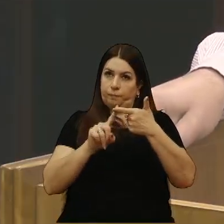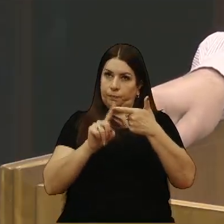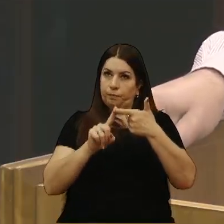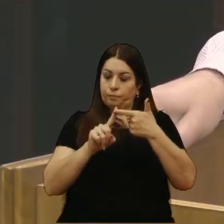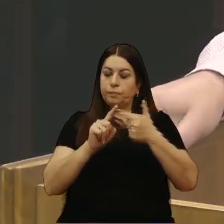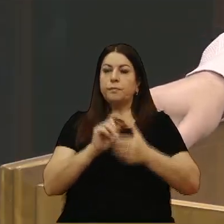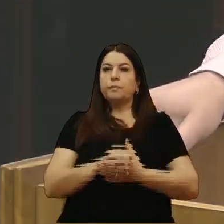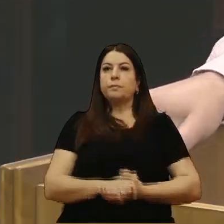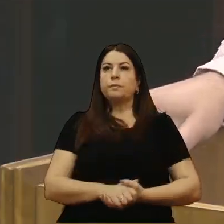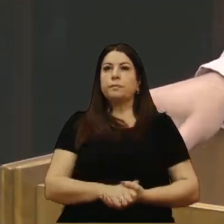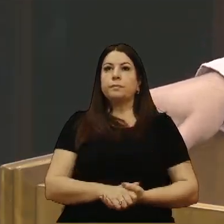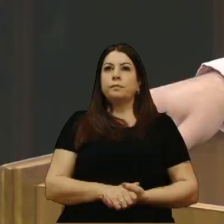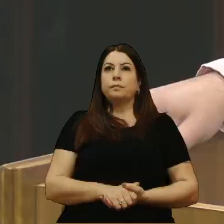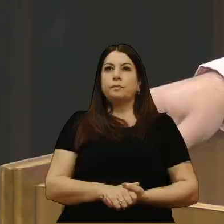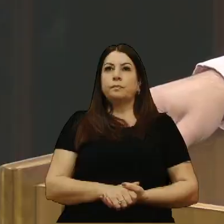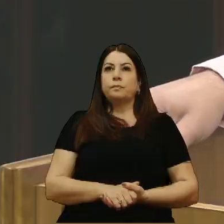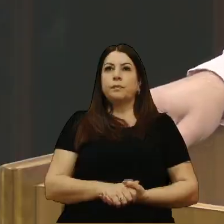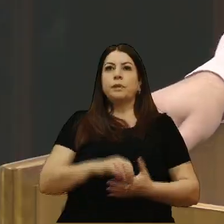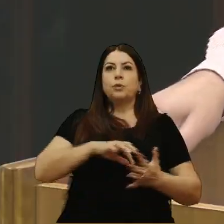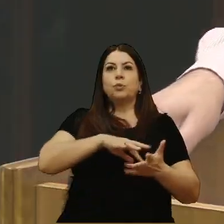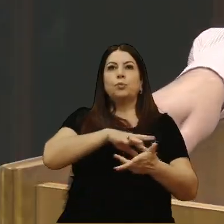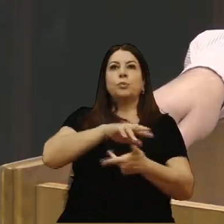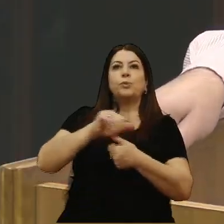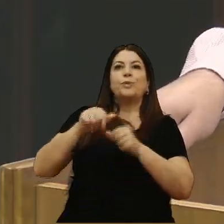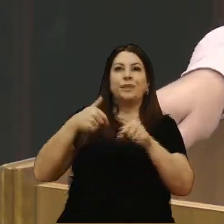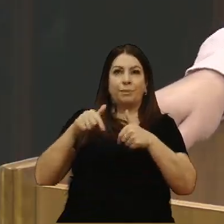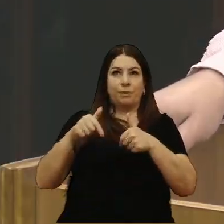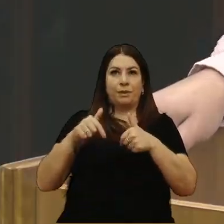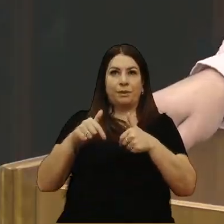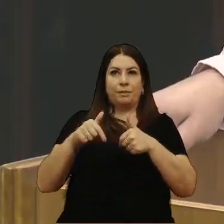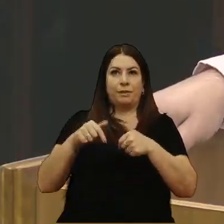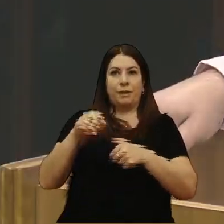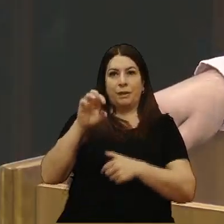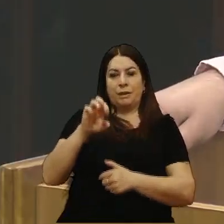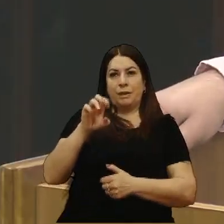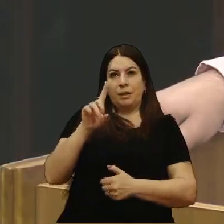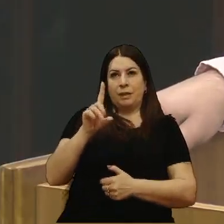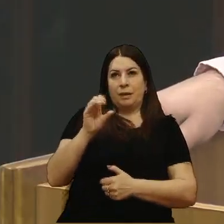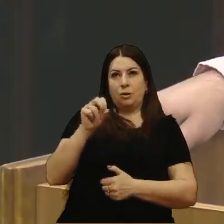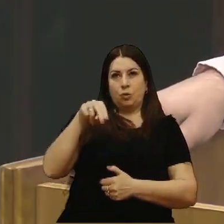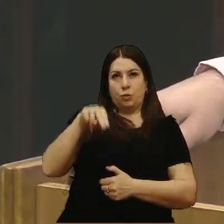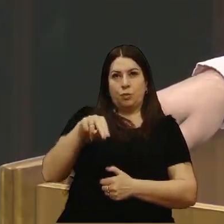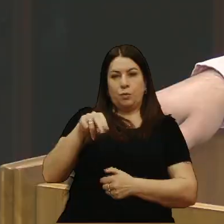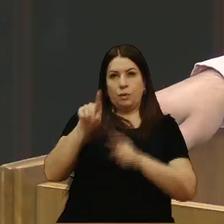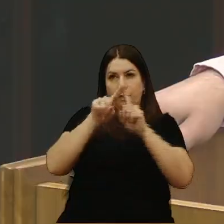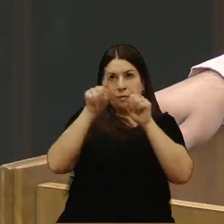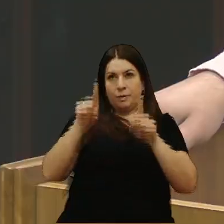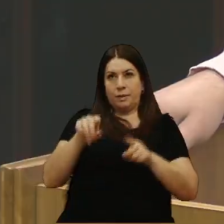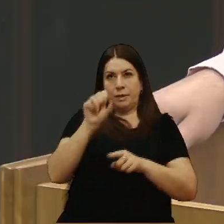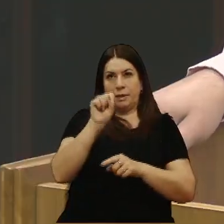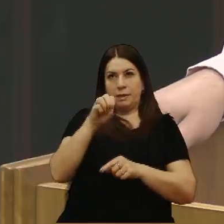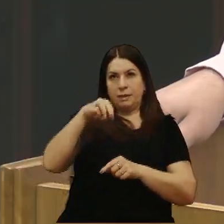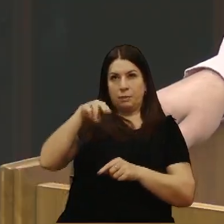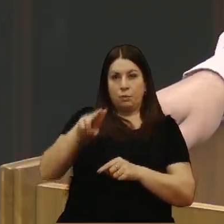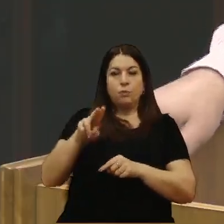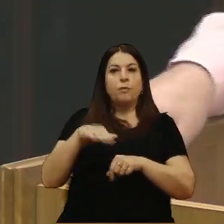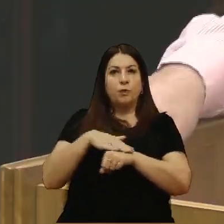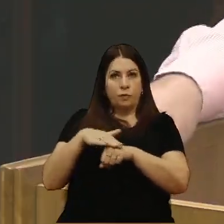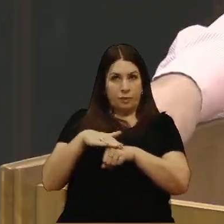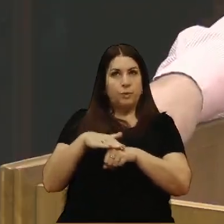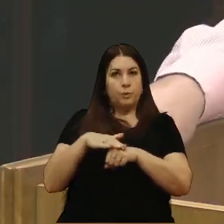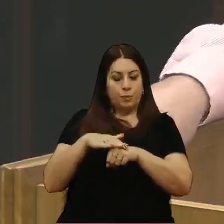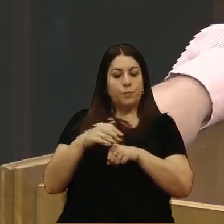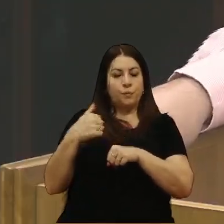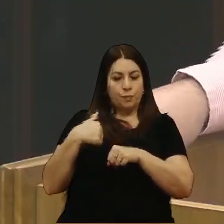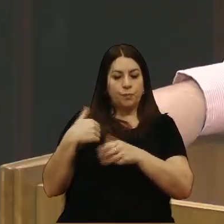caso é no mundo do trabalho. E o Edson, que é o servidor da SMU, veio aqui conversar comigo. Eu pedi que ele